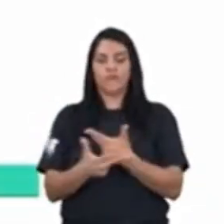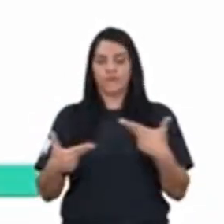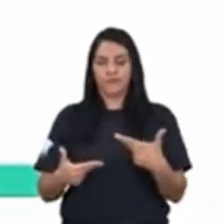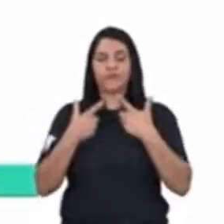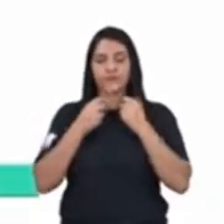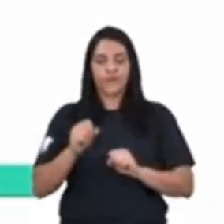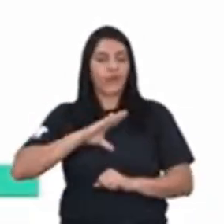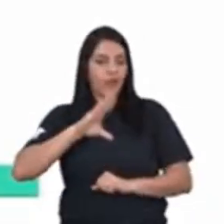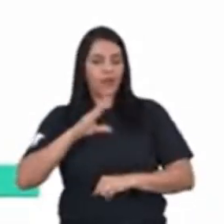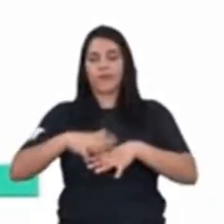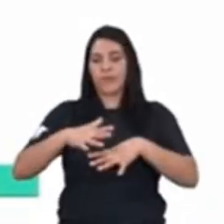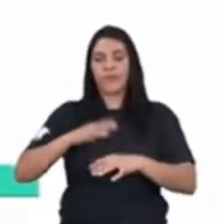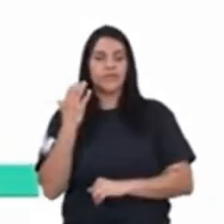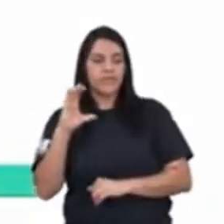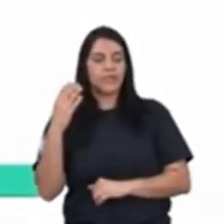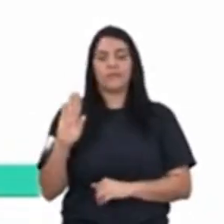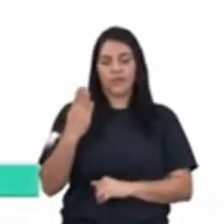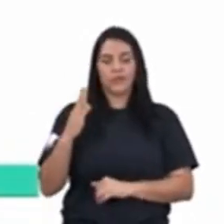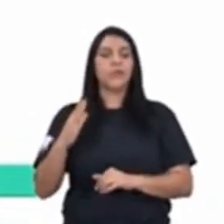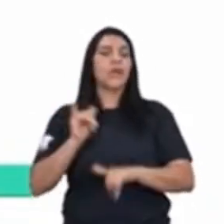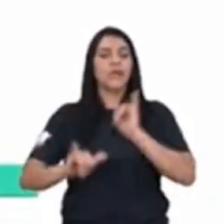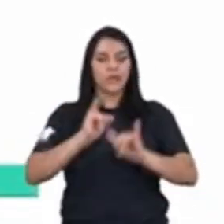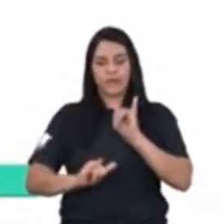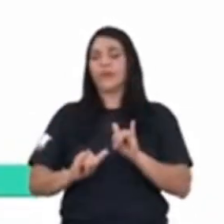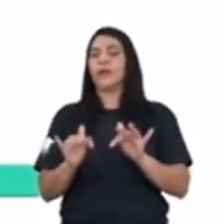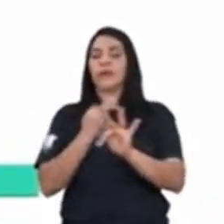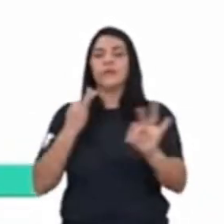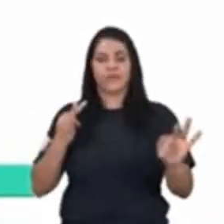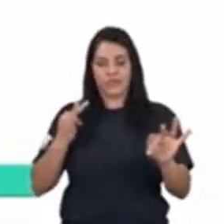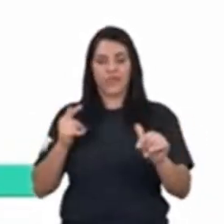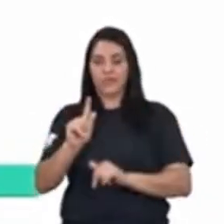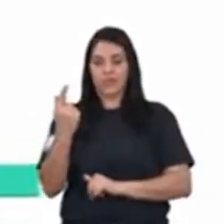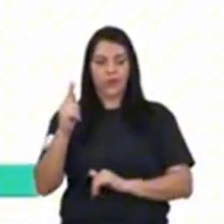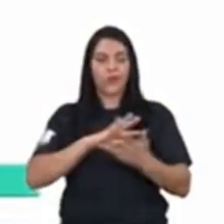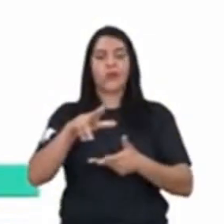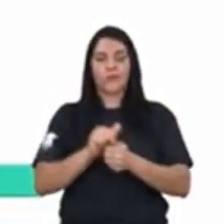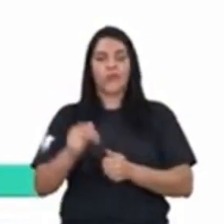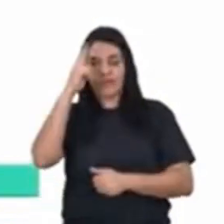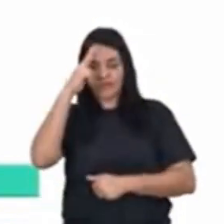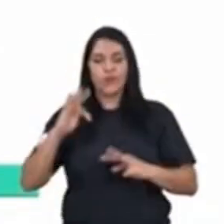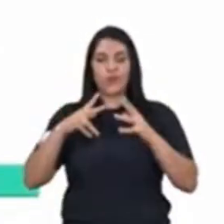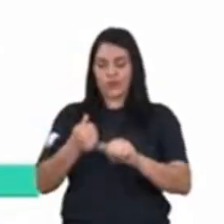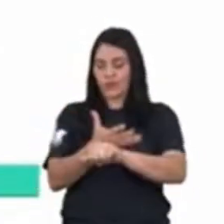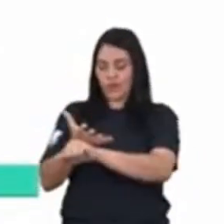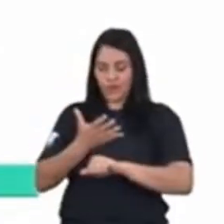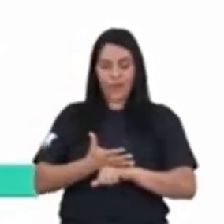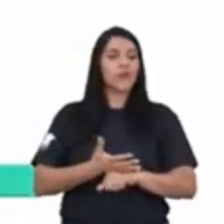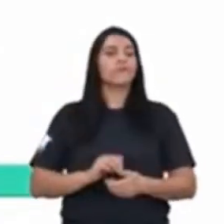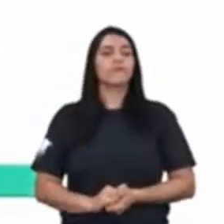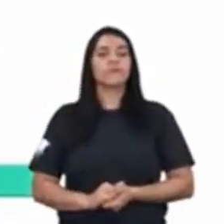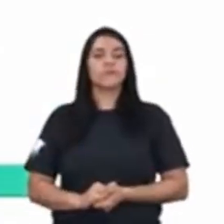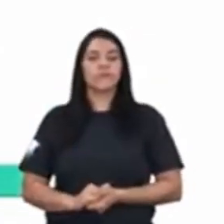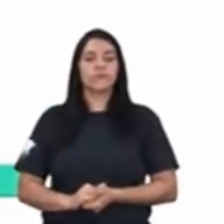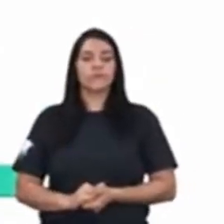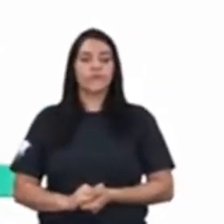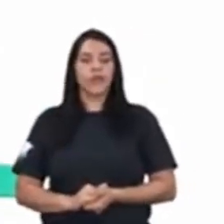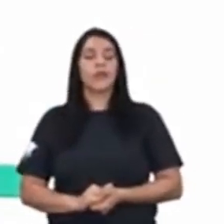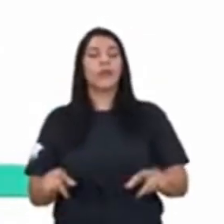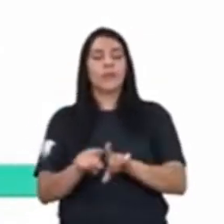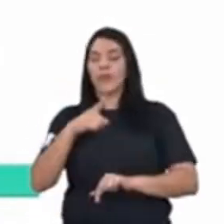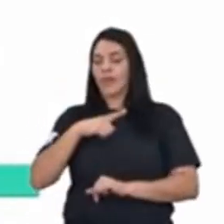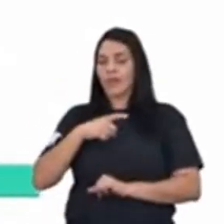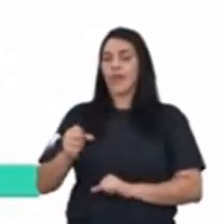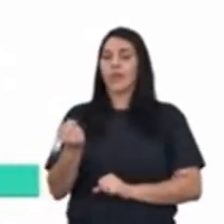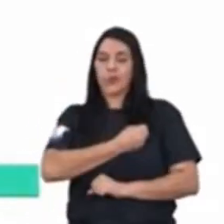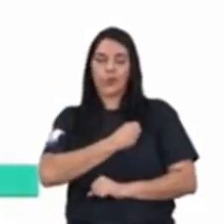língua portuguesa, matemática, ciências, biologia, química e física, geografia e história. Aí depende sempre, acho que vocês conseguem considerar aqui os componentes de acordo com a série que tem, né? Na diagnóstica, eu já vou ter um número um